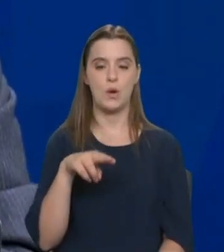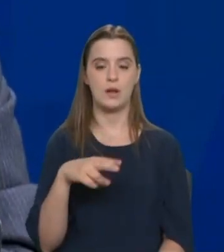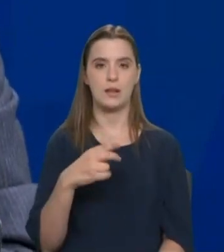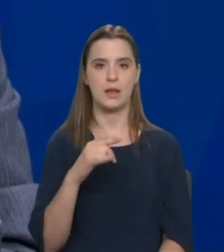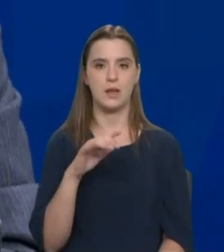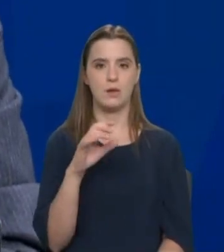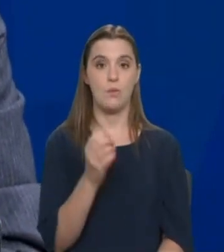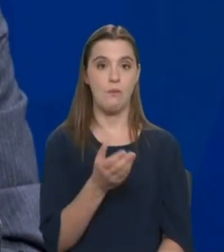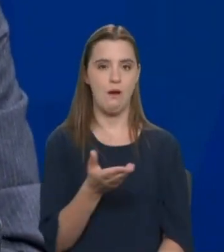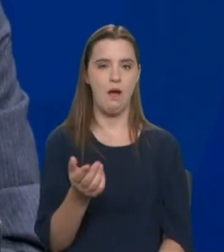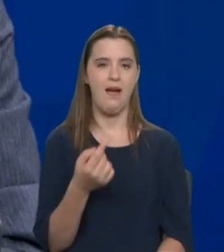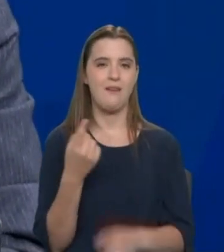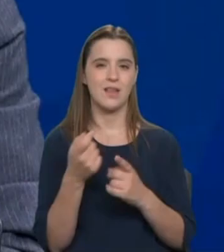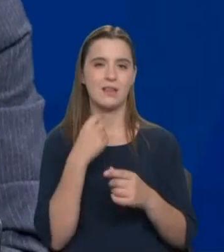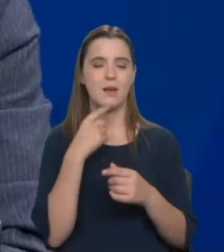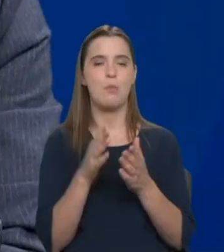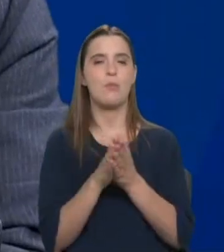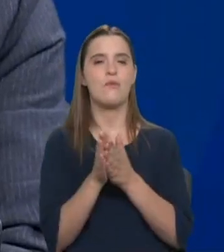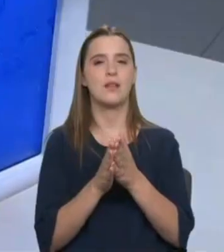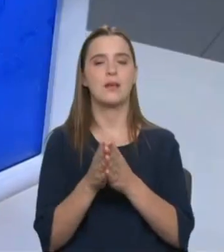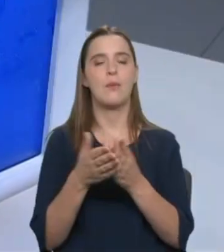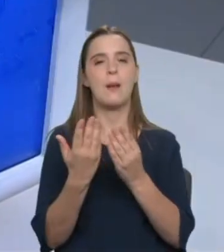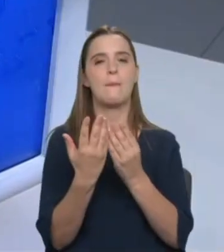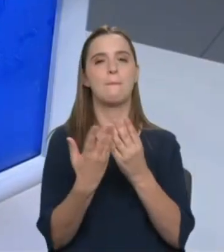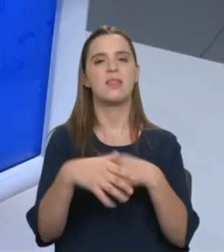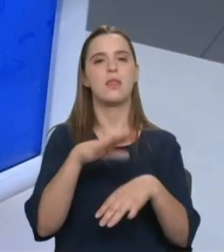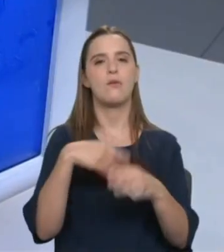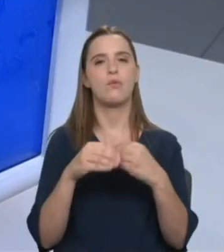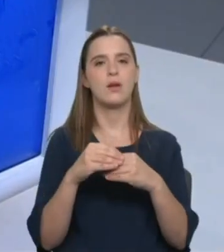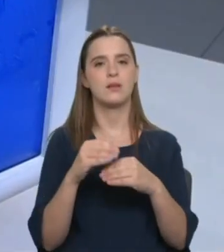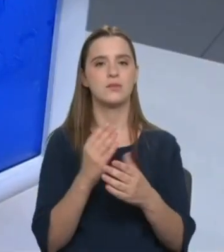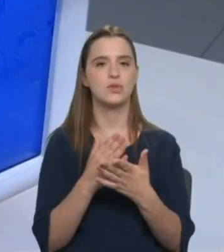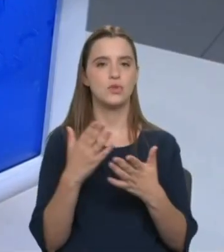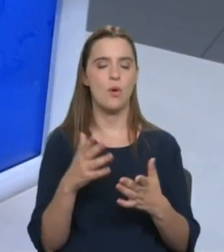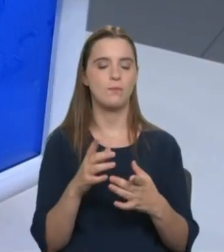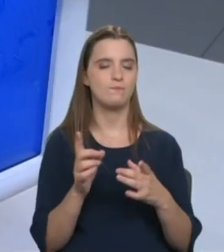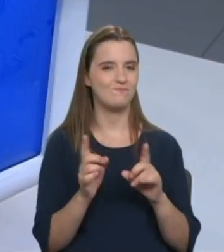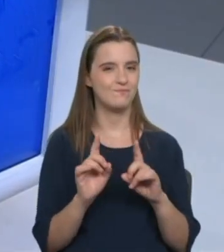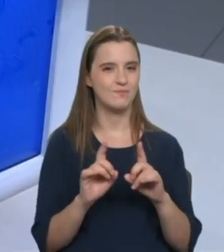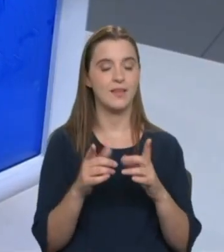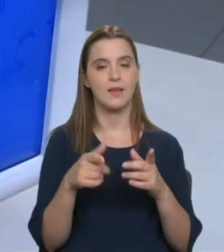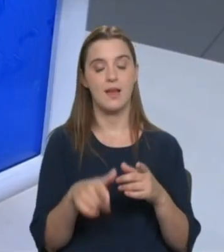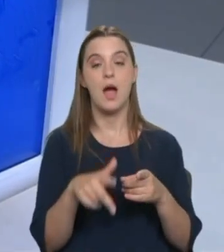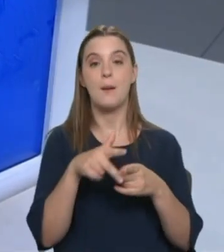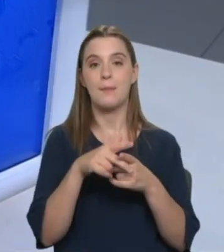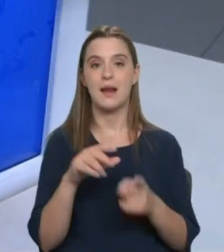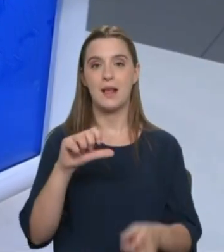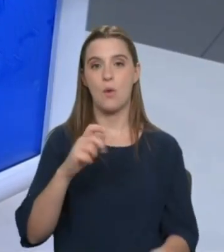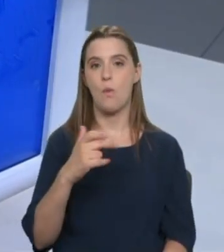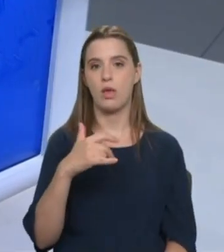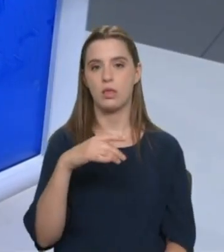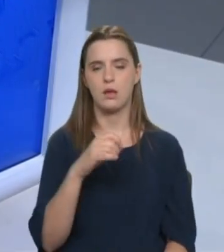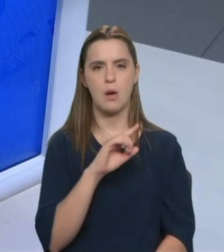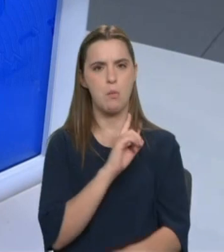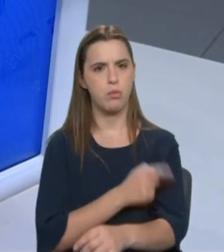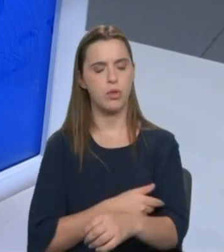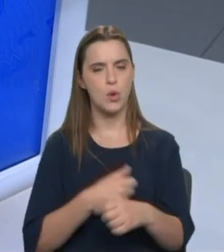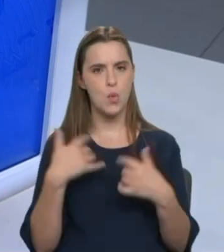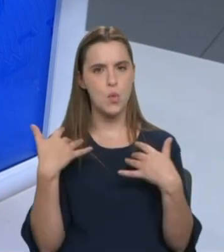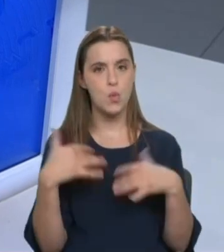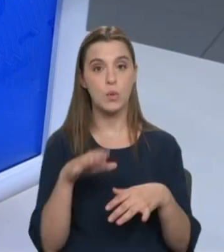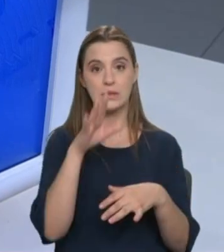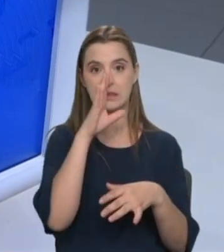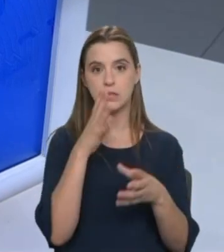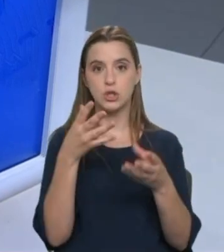maltratado, que é utilizado como uma metáfora. Curas quânticas e coisas desse tipo. Não. A mecânica quântica é poderosíssima quando aplicada com a